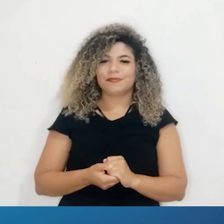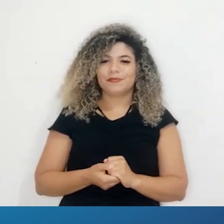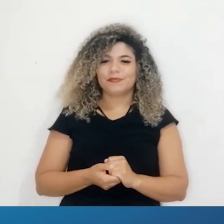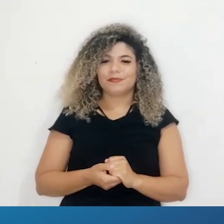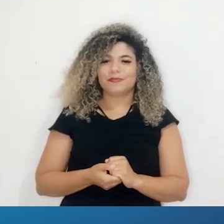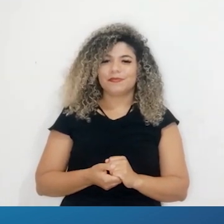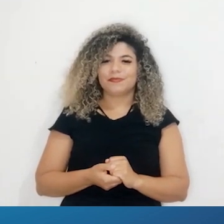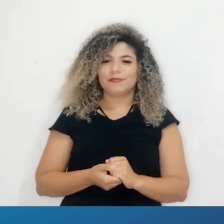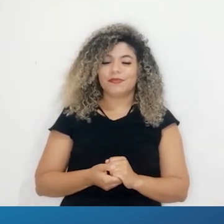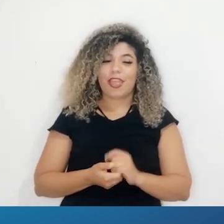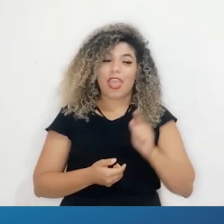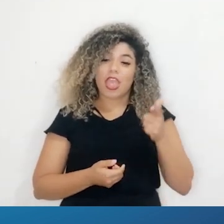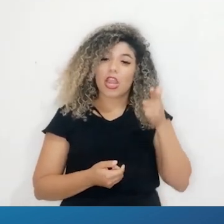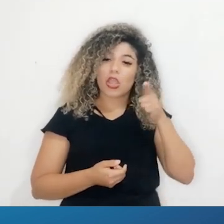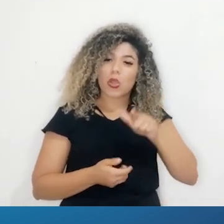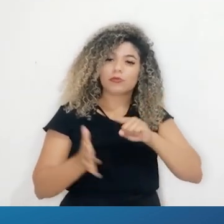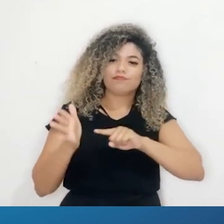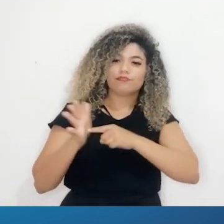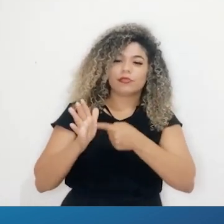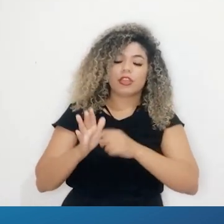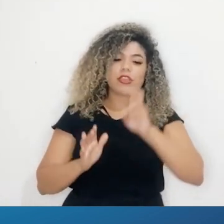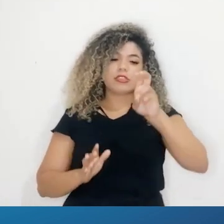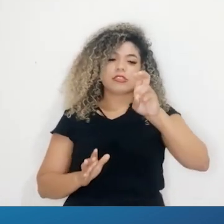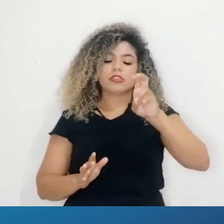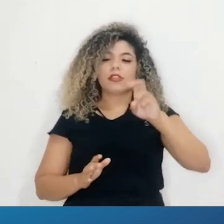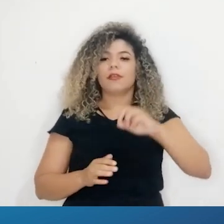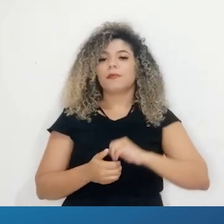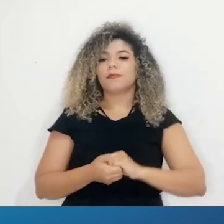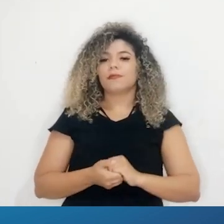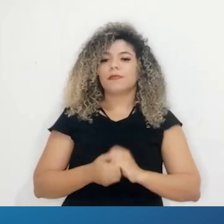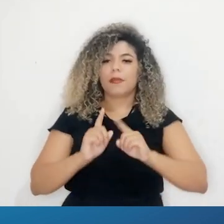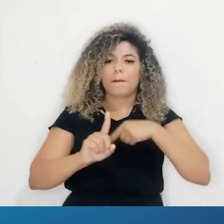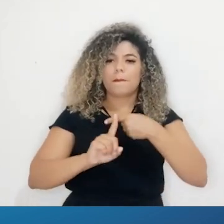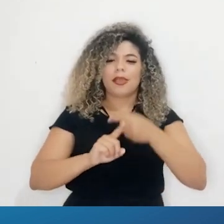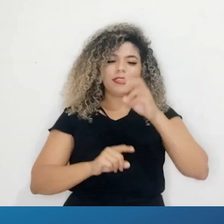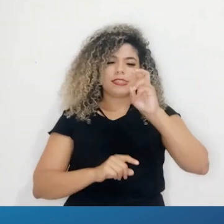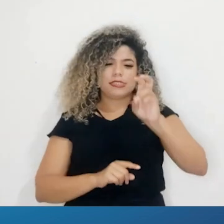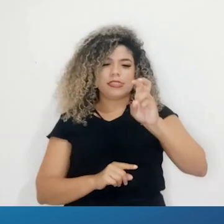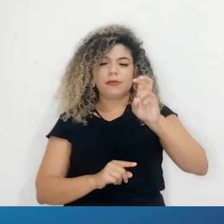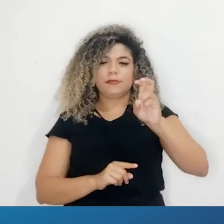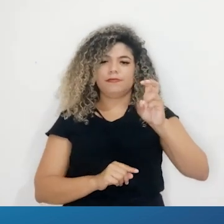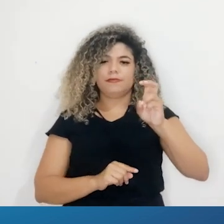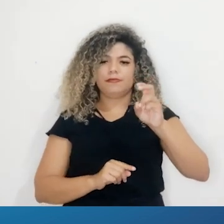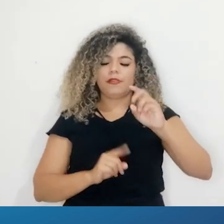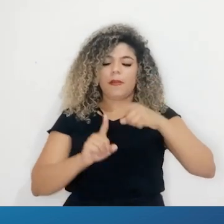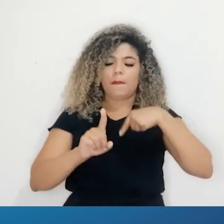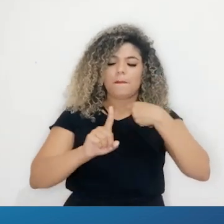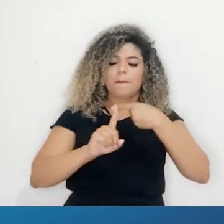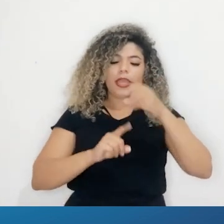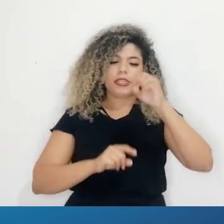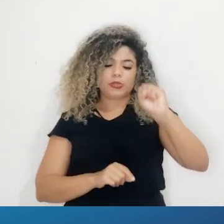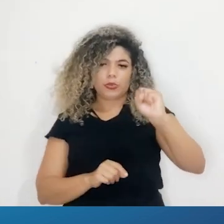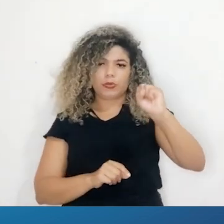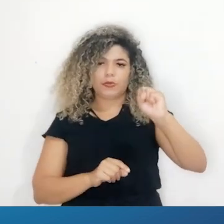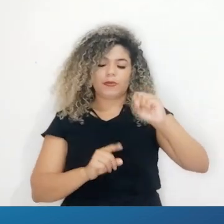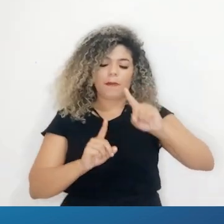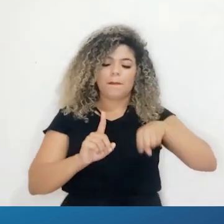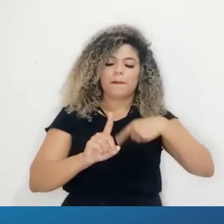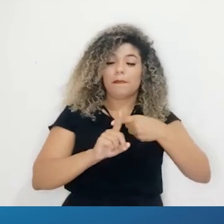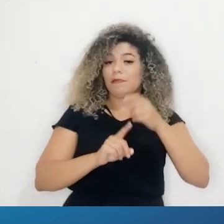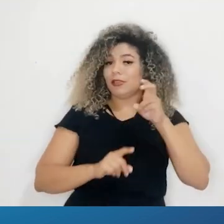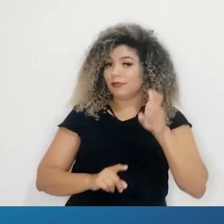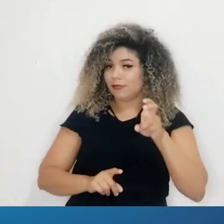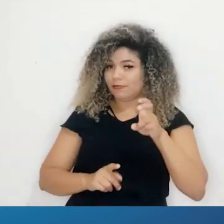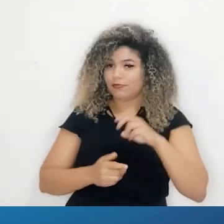Pedro Pedro conseguiu as notas 5 5 8 e